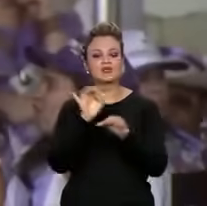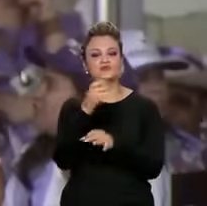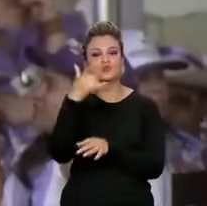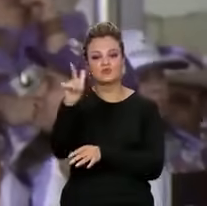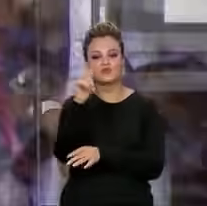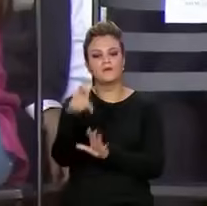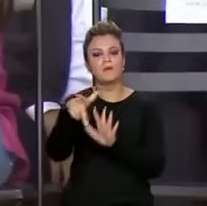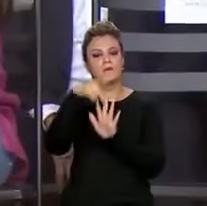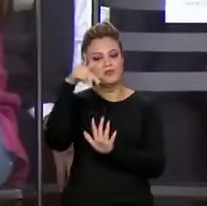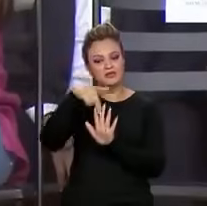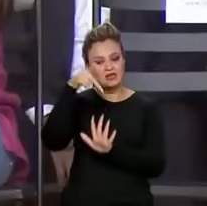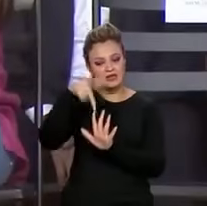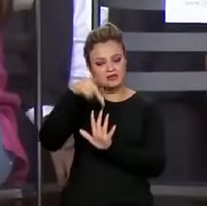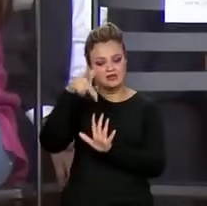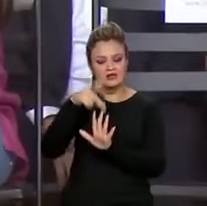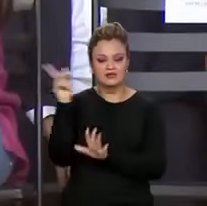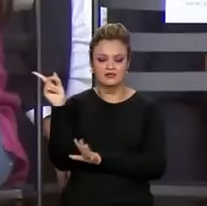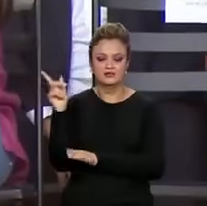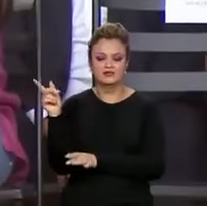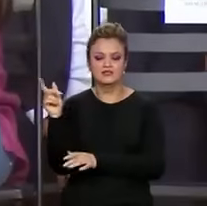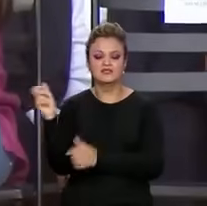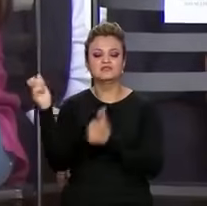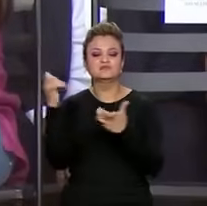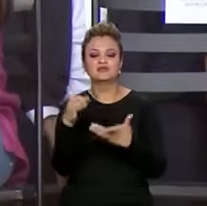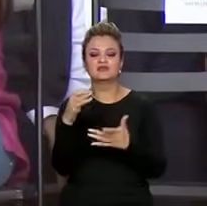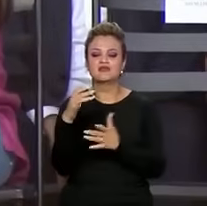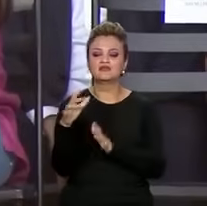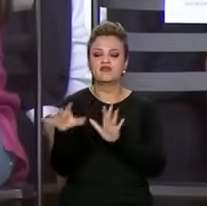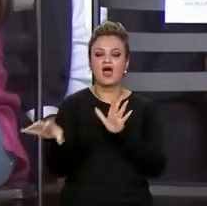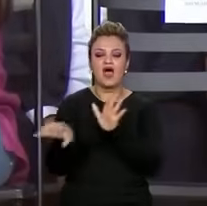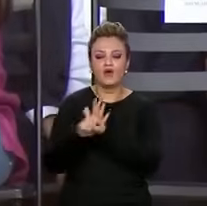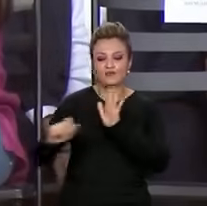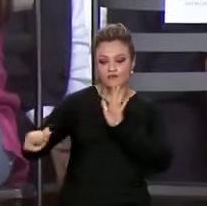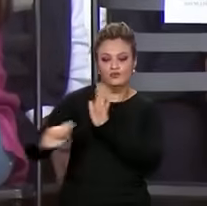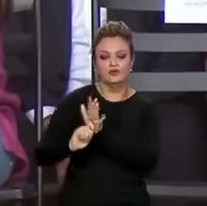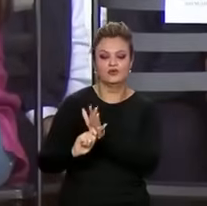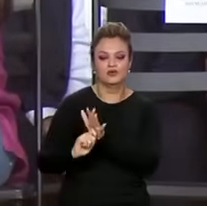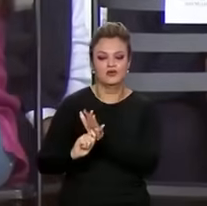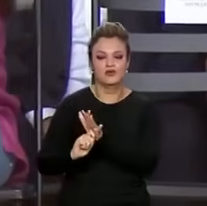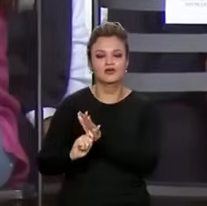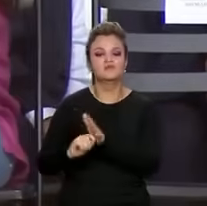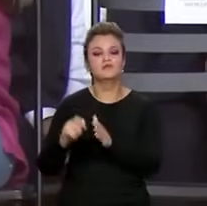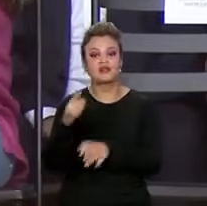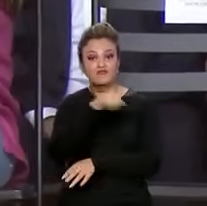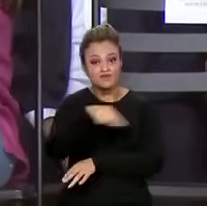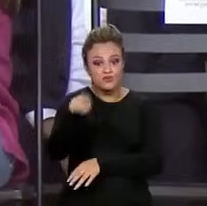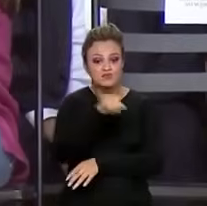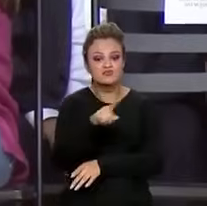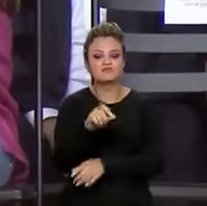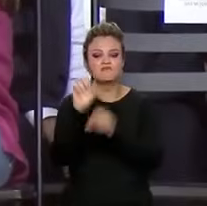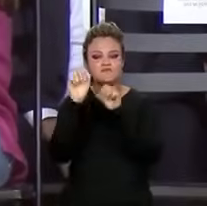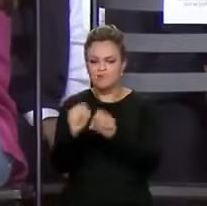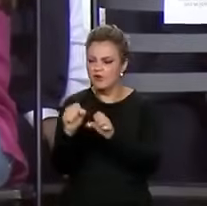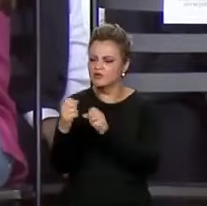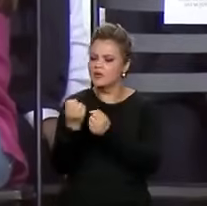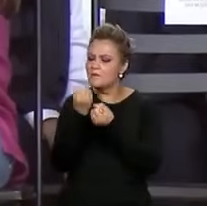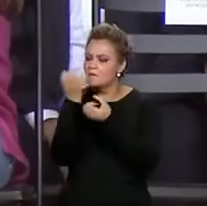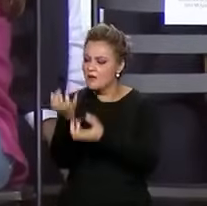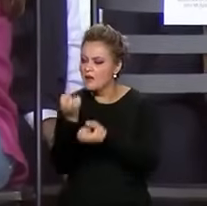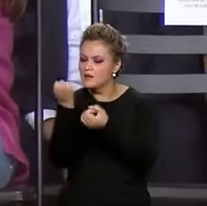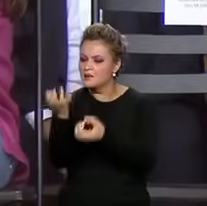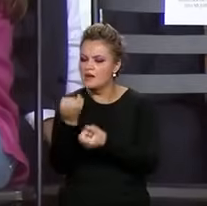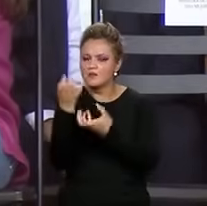uma portaria tratando a ouvidoria Itinerante para que vocês possam ser ouvidas